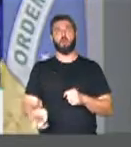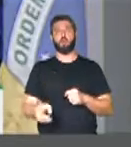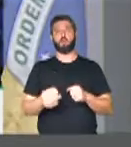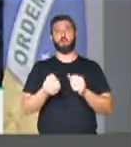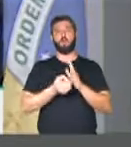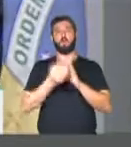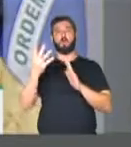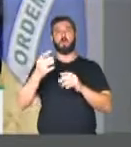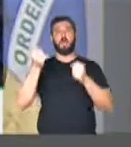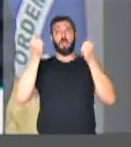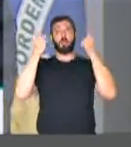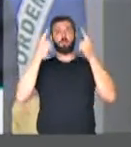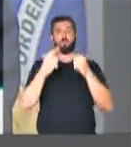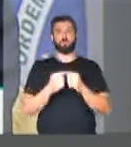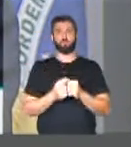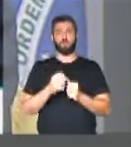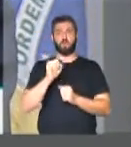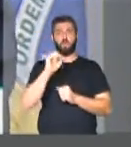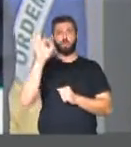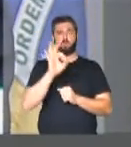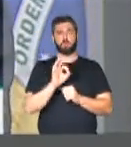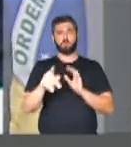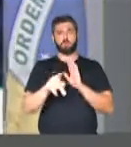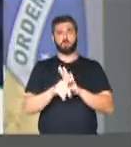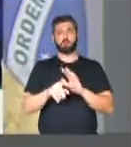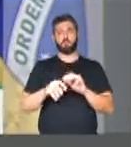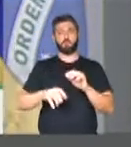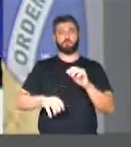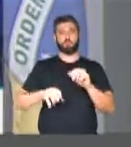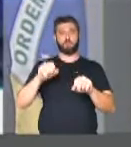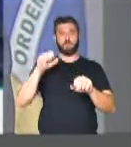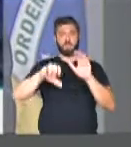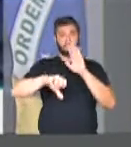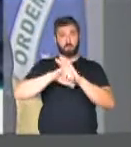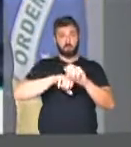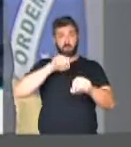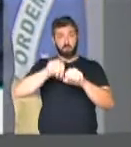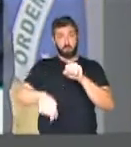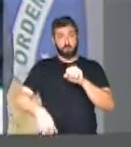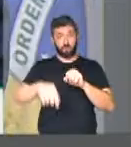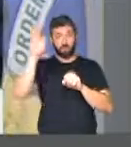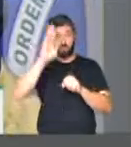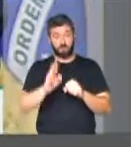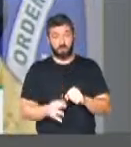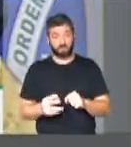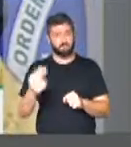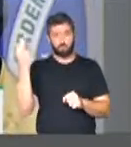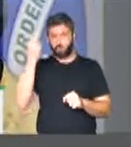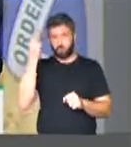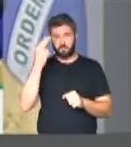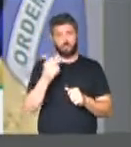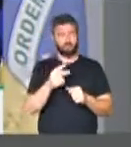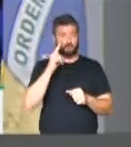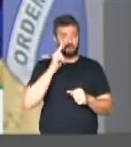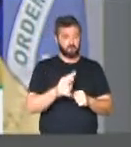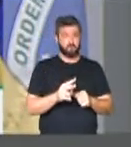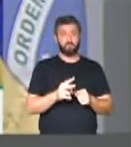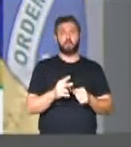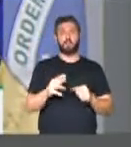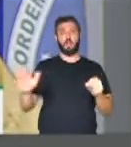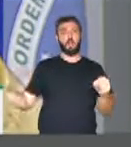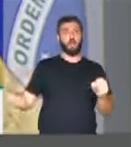o índice absurdo de apenas 8% dos crimes de homicídio sendo elucidados no Brasil, nós não podemos conviver